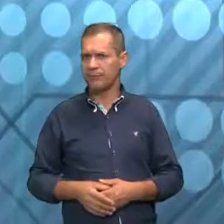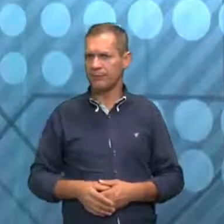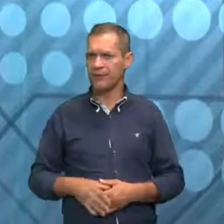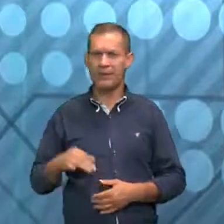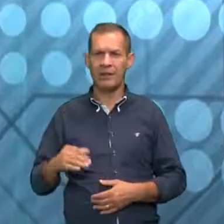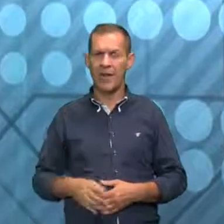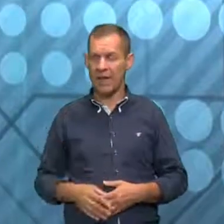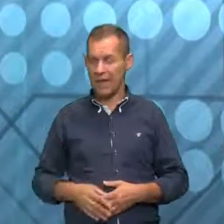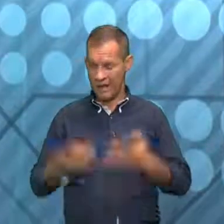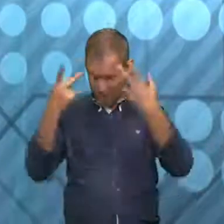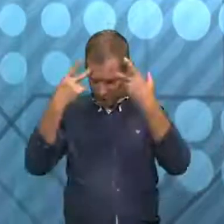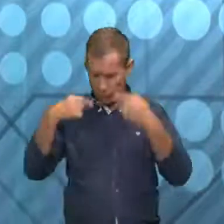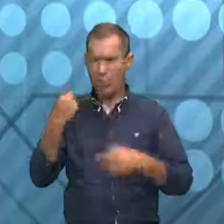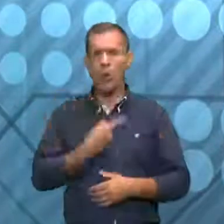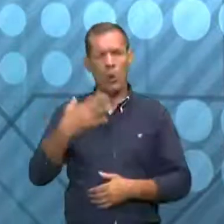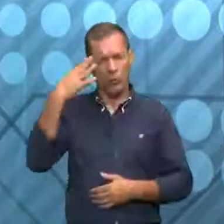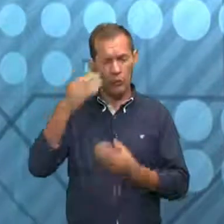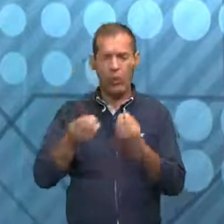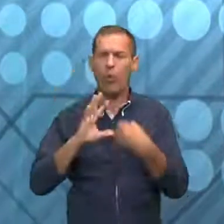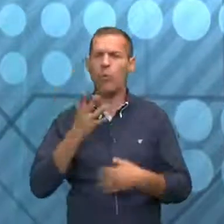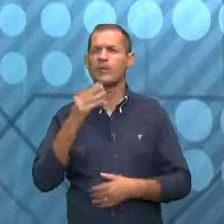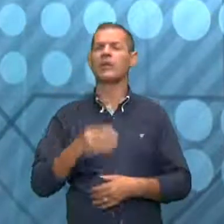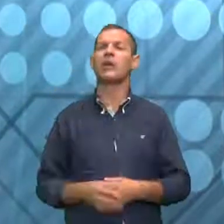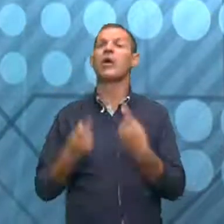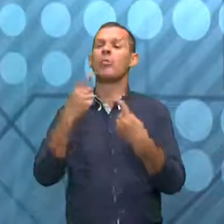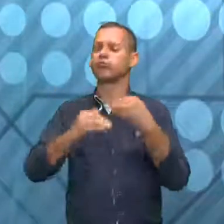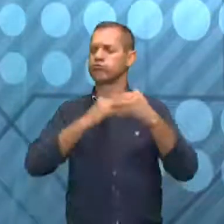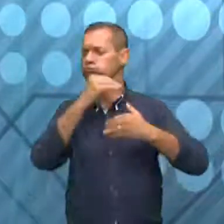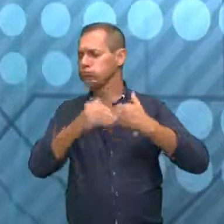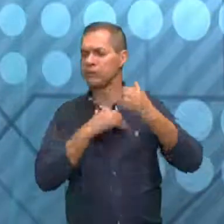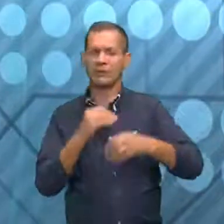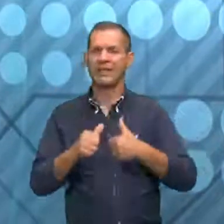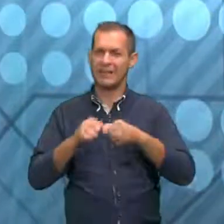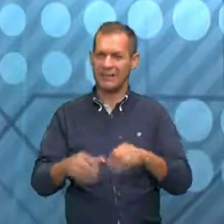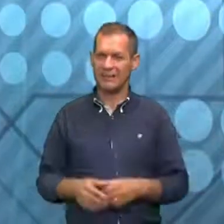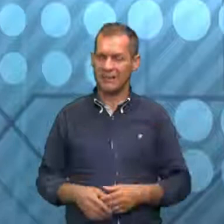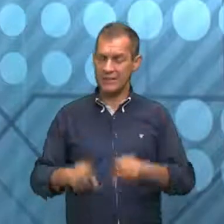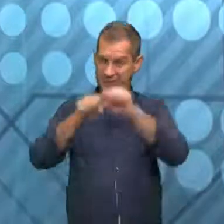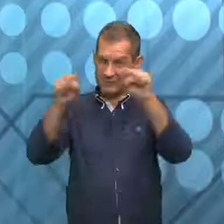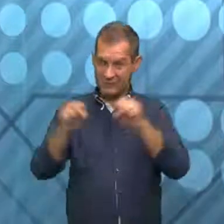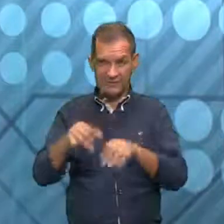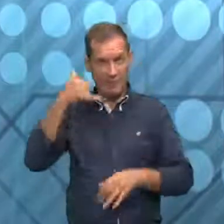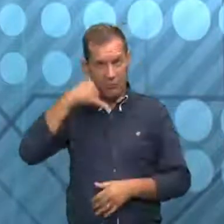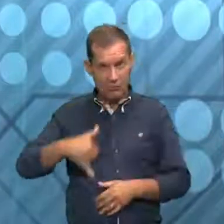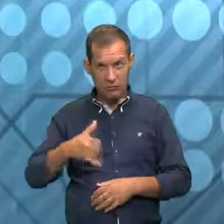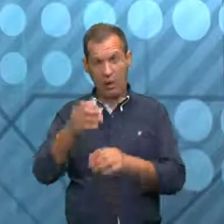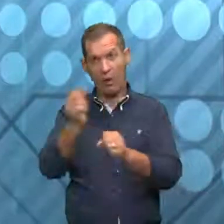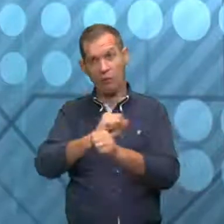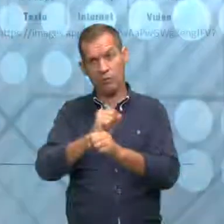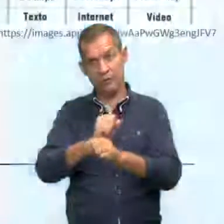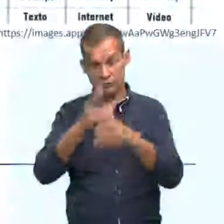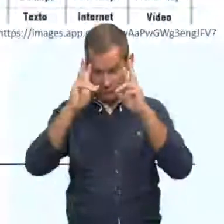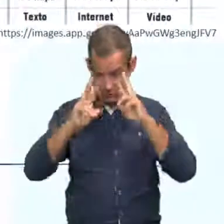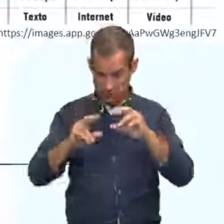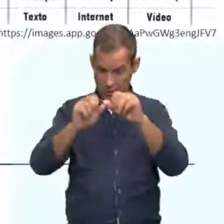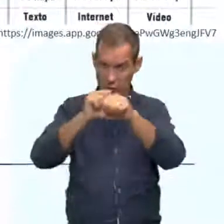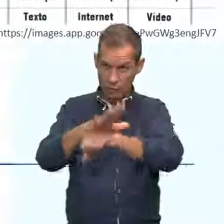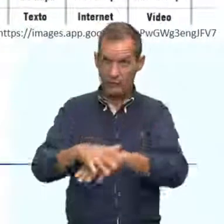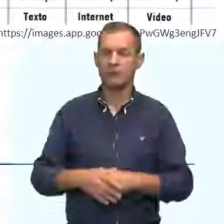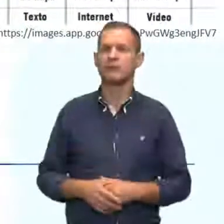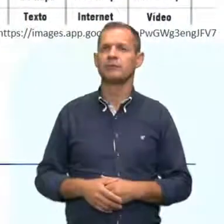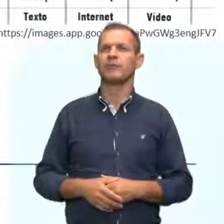é muito conveniente a gente entender como funciona e qual foi a evolução desse sistema celular ao longo do tempo. Observando aqui no